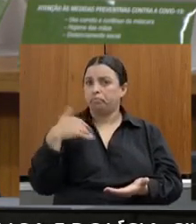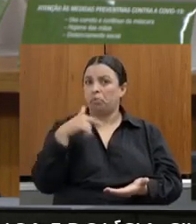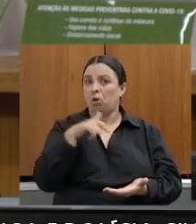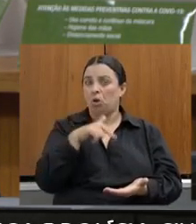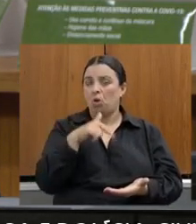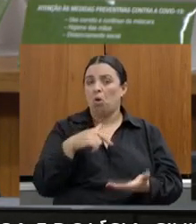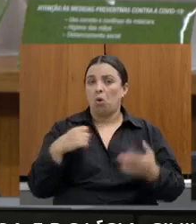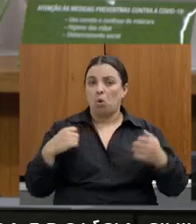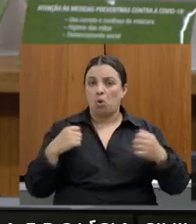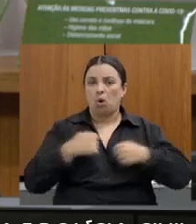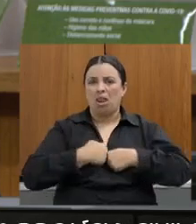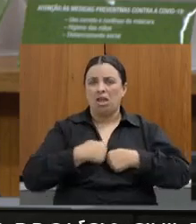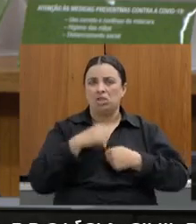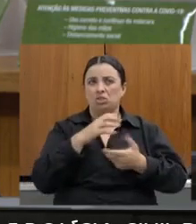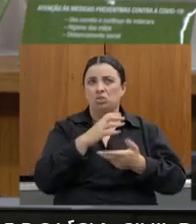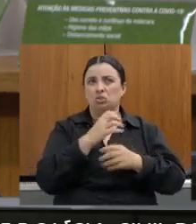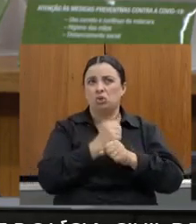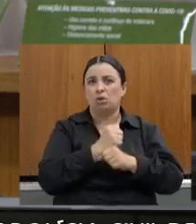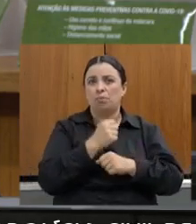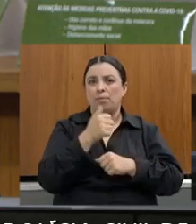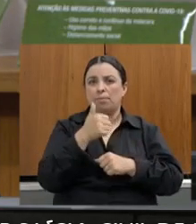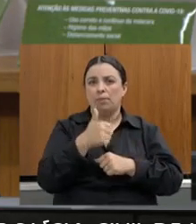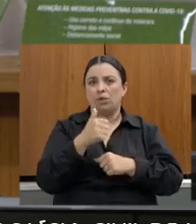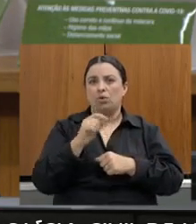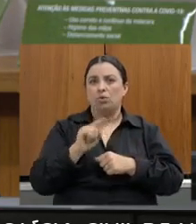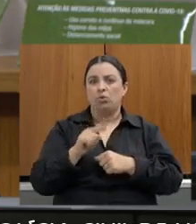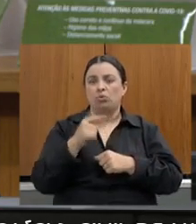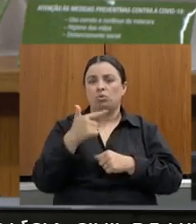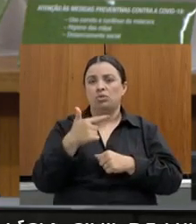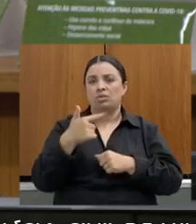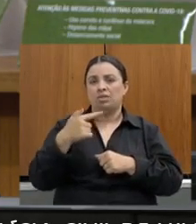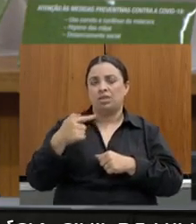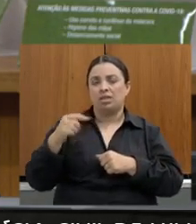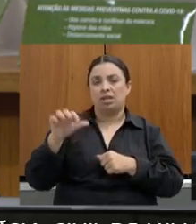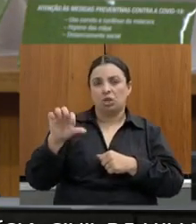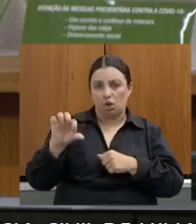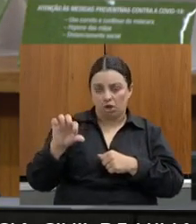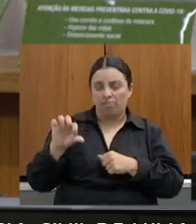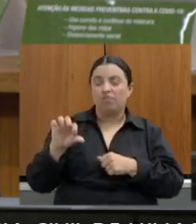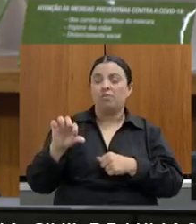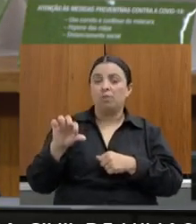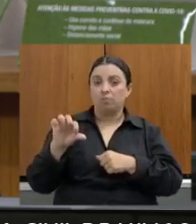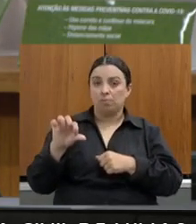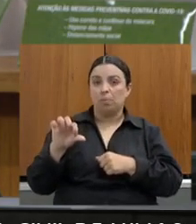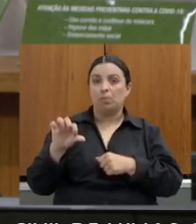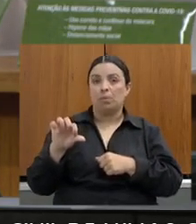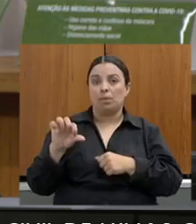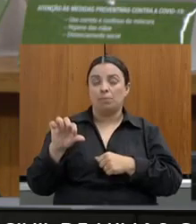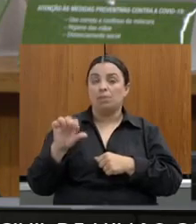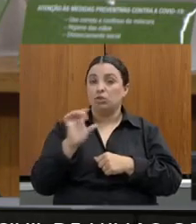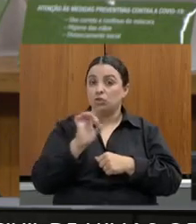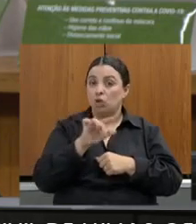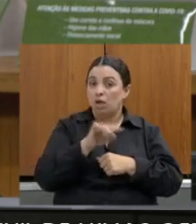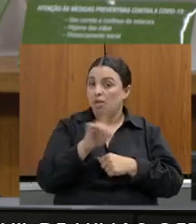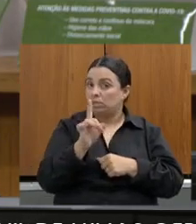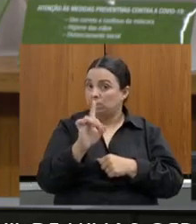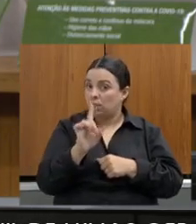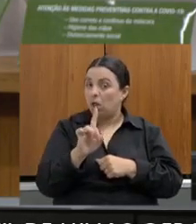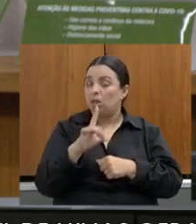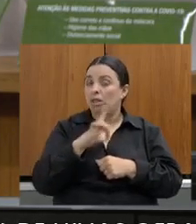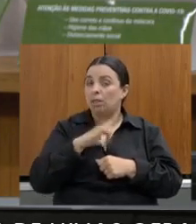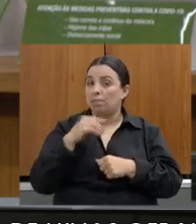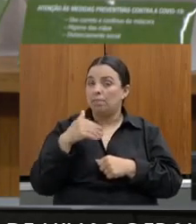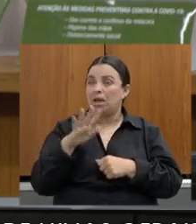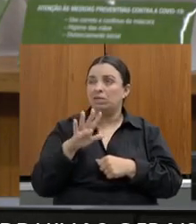2022 1279 coletes mas não foram só esses também e investimos aí